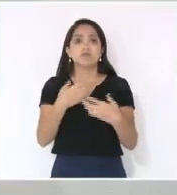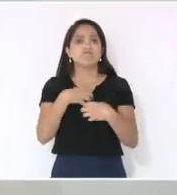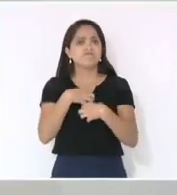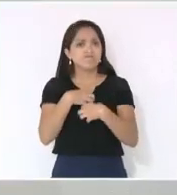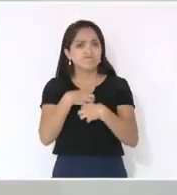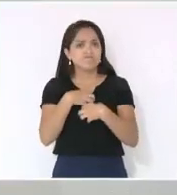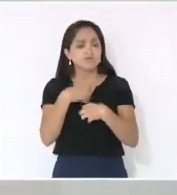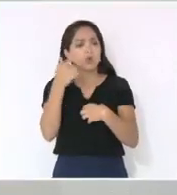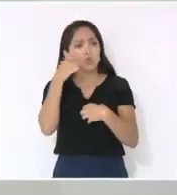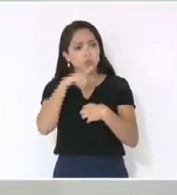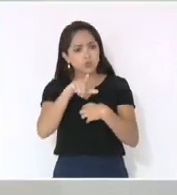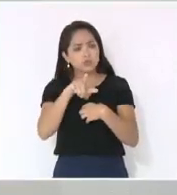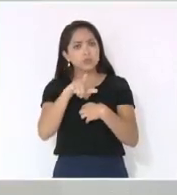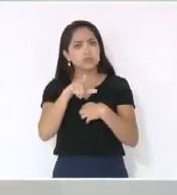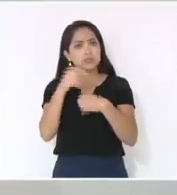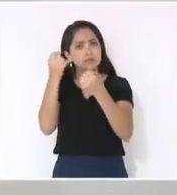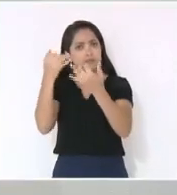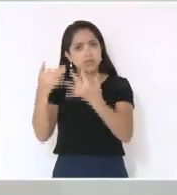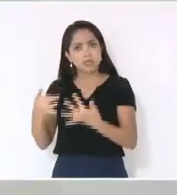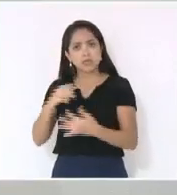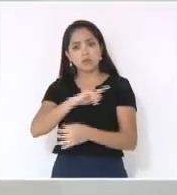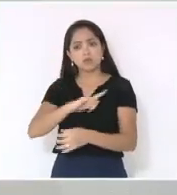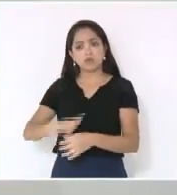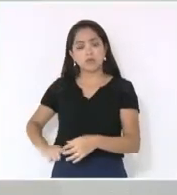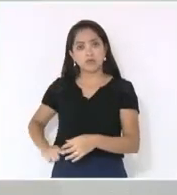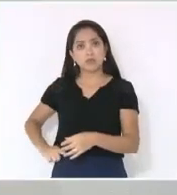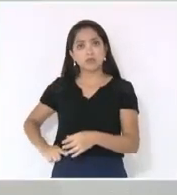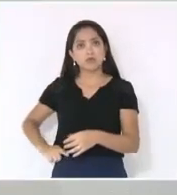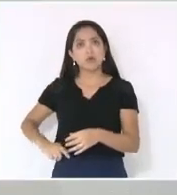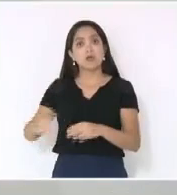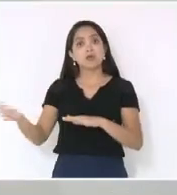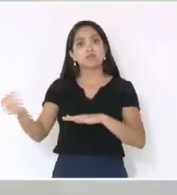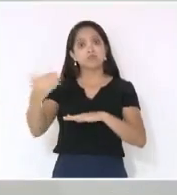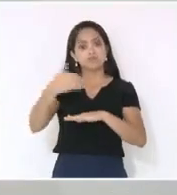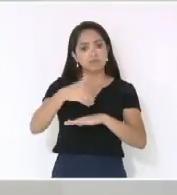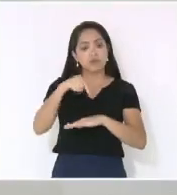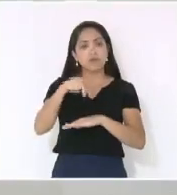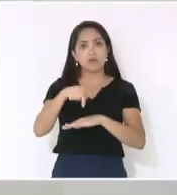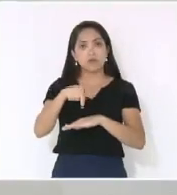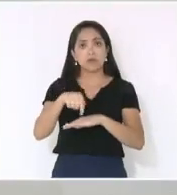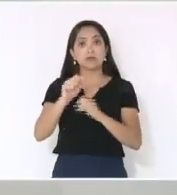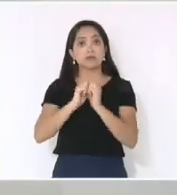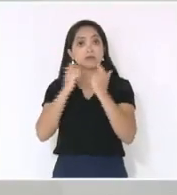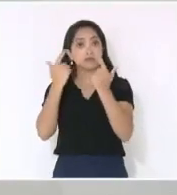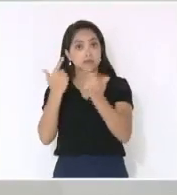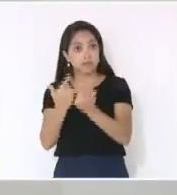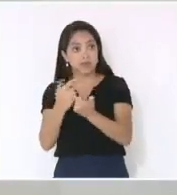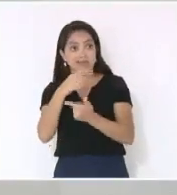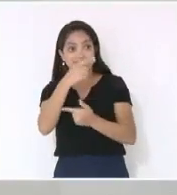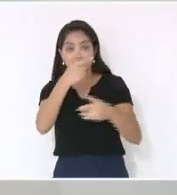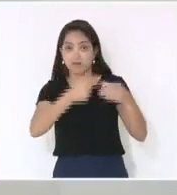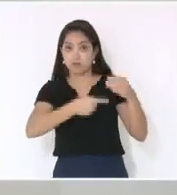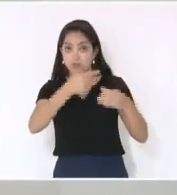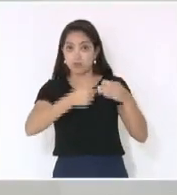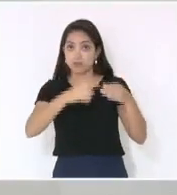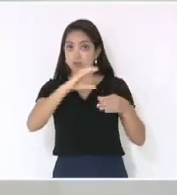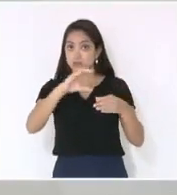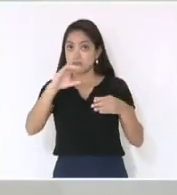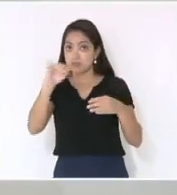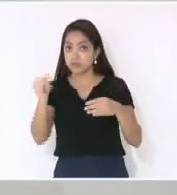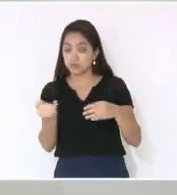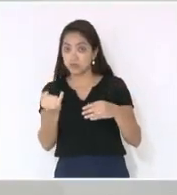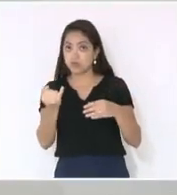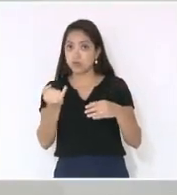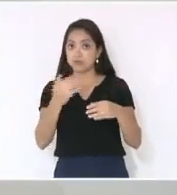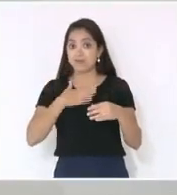consegui sensibilizar o governador Colombo e ele mandou esse projeto para a Assembleia. E o projeto tramitava na Comissão de Justiça e eu